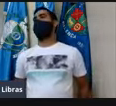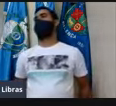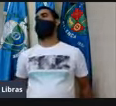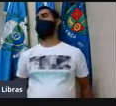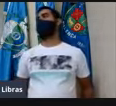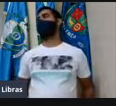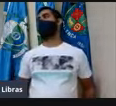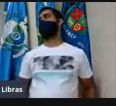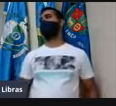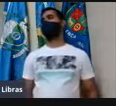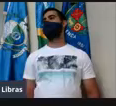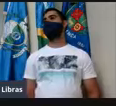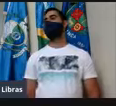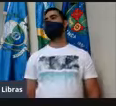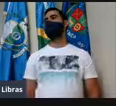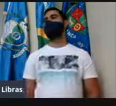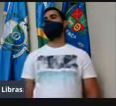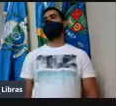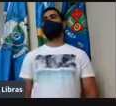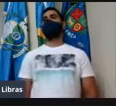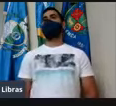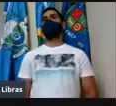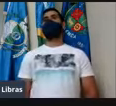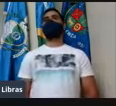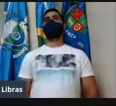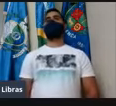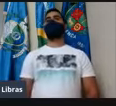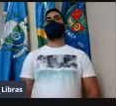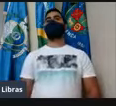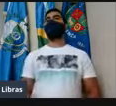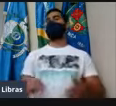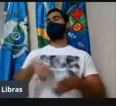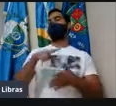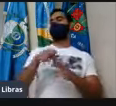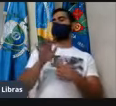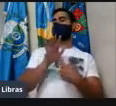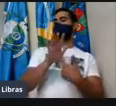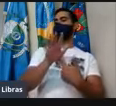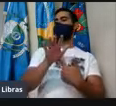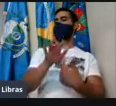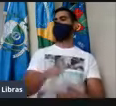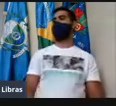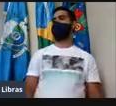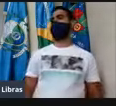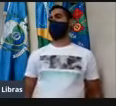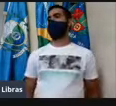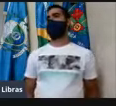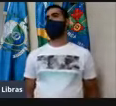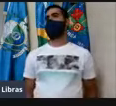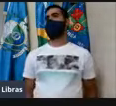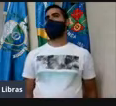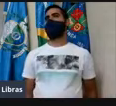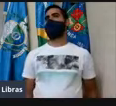votação, aprovado. Vamos agora para a leitura das indicações.